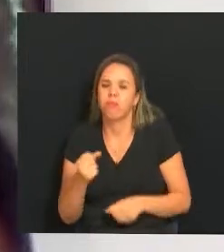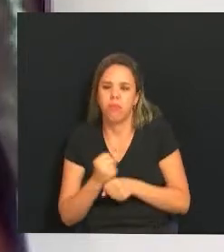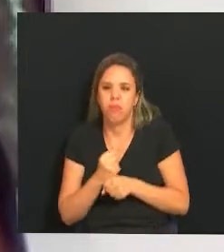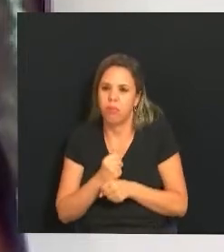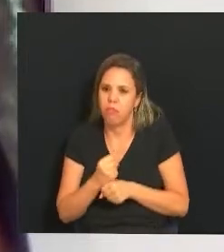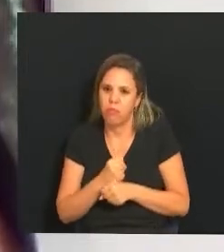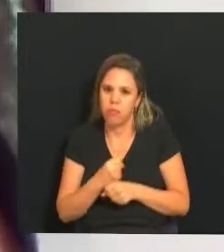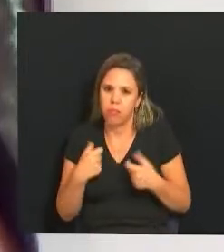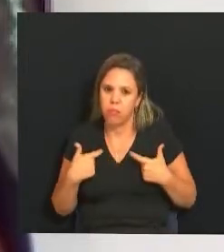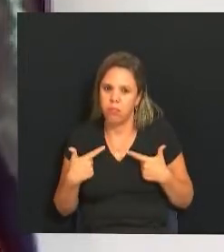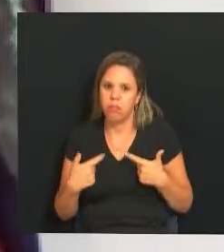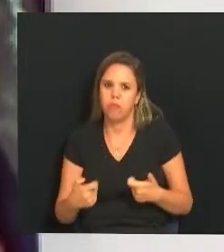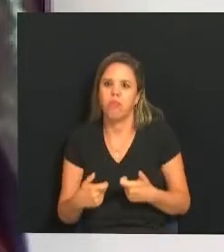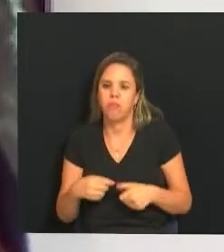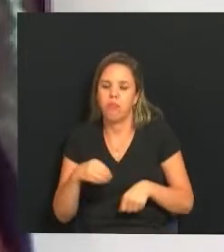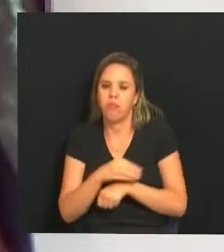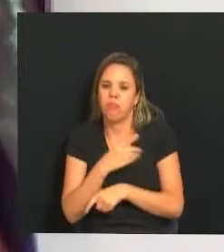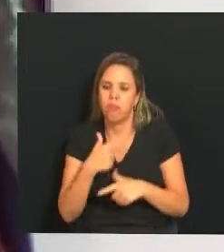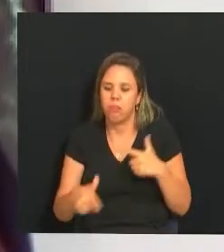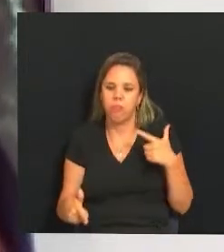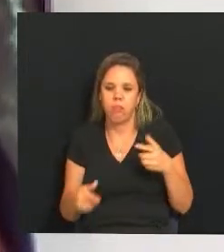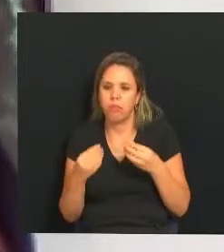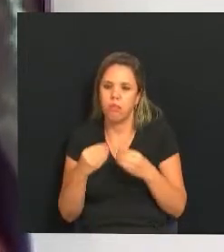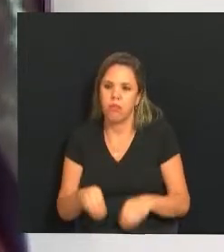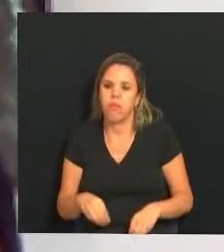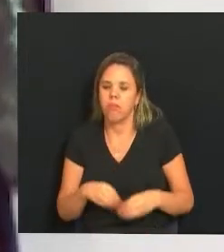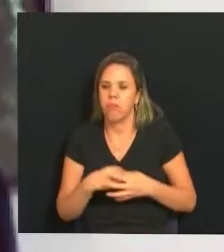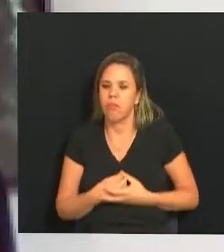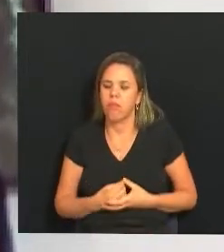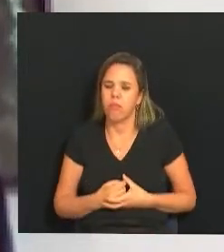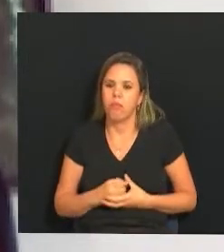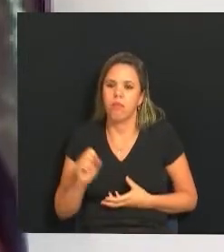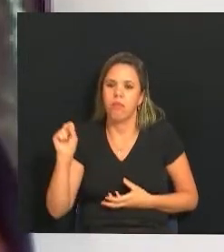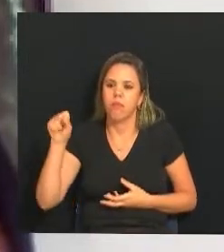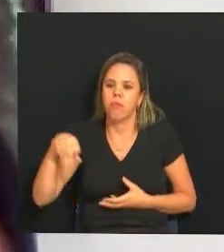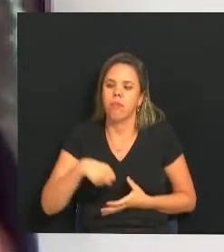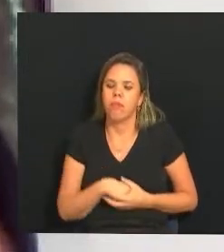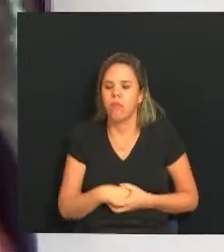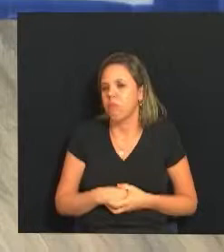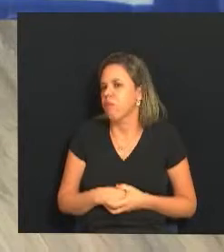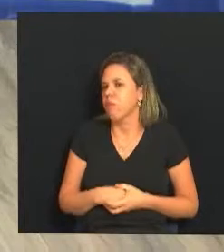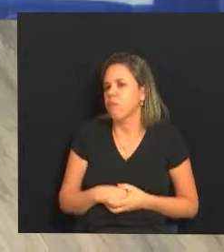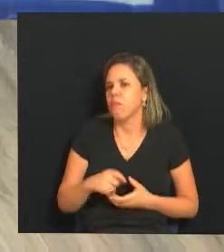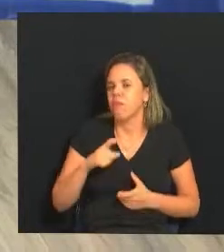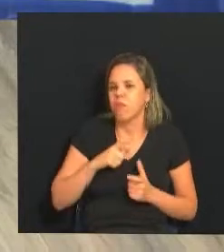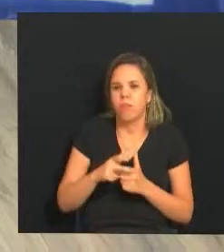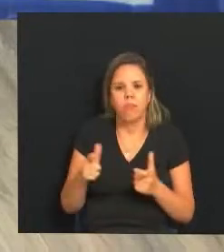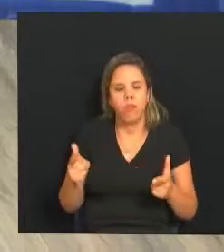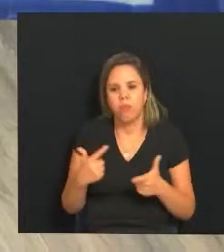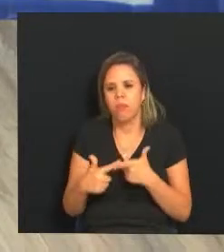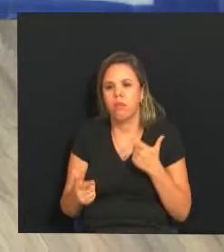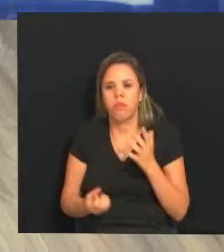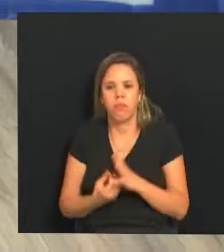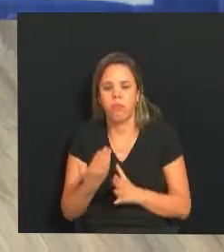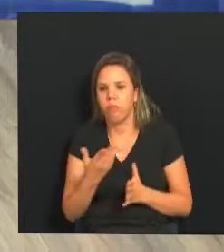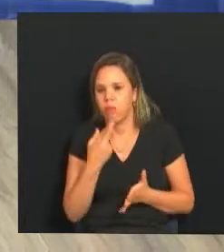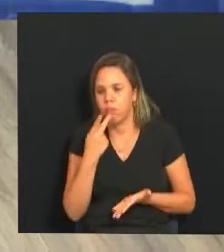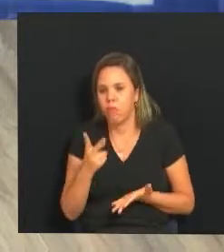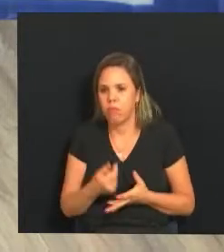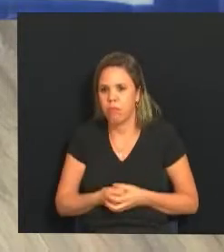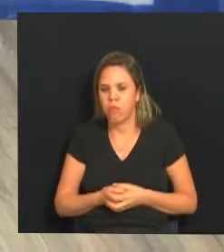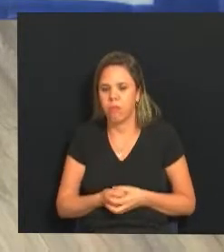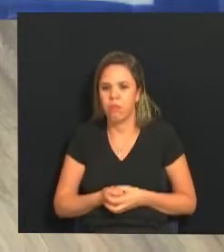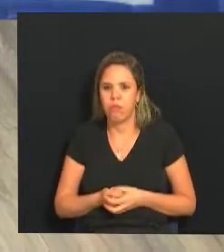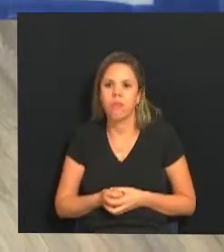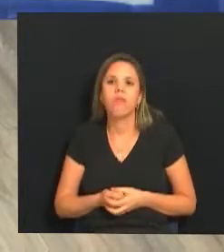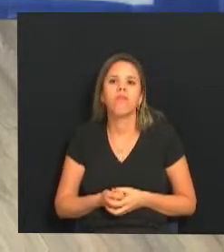anos. E uma guerra, ela traz muitos impactos nesse aspecto, sim. E aí tem uma grande ironia envolvida nisso, que eu fiz questão de trazer